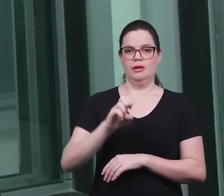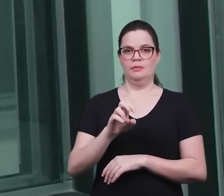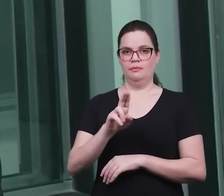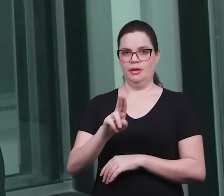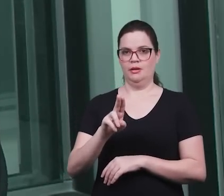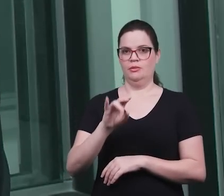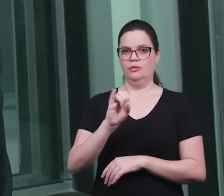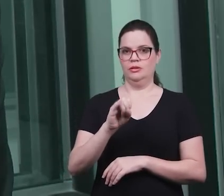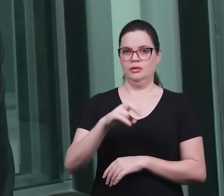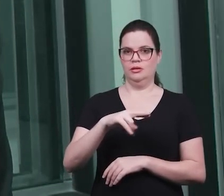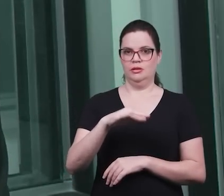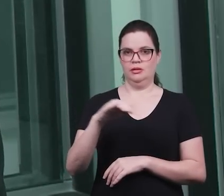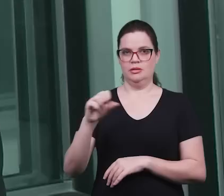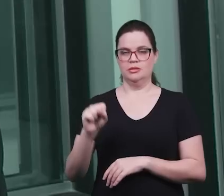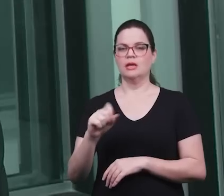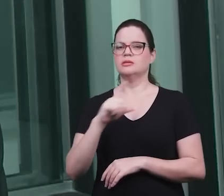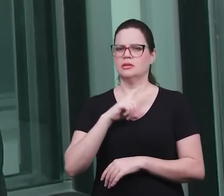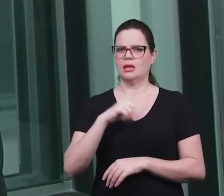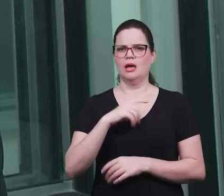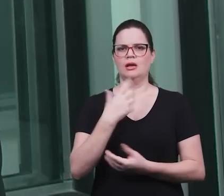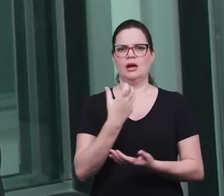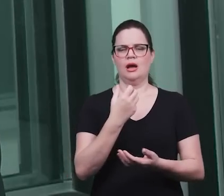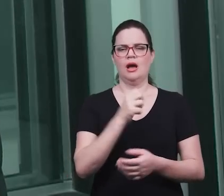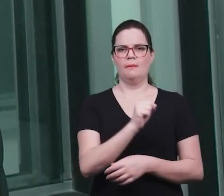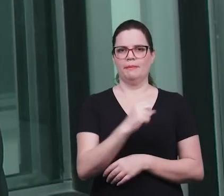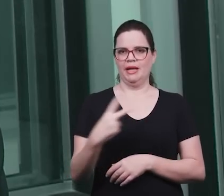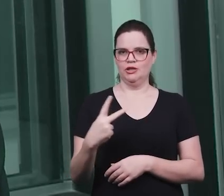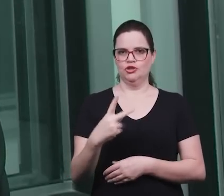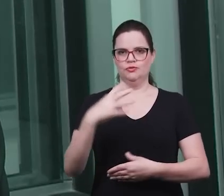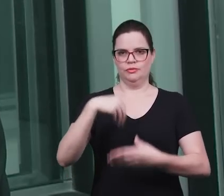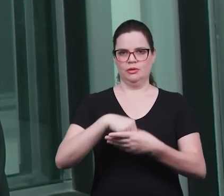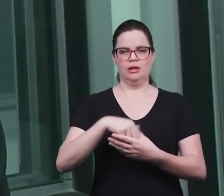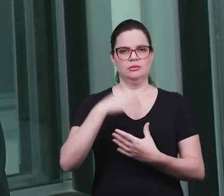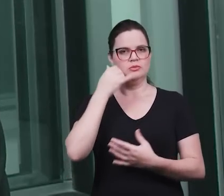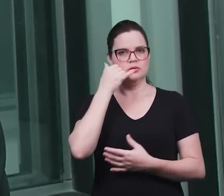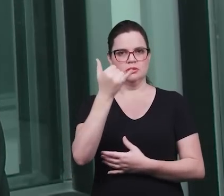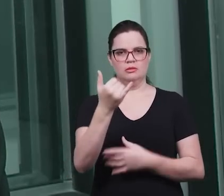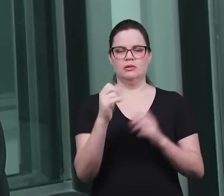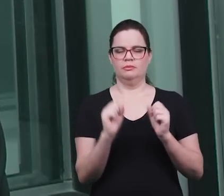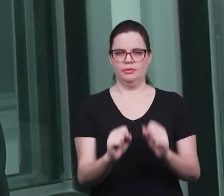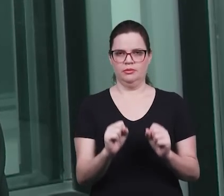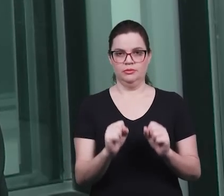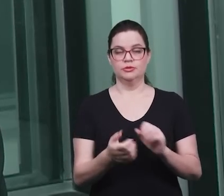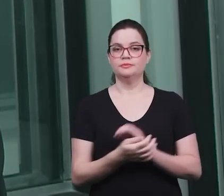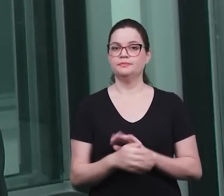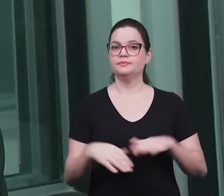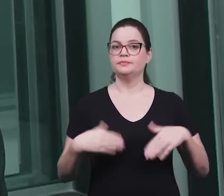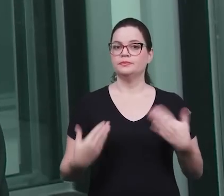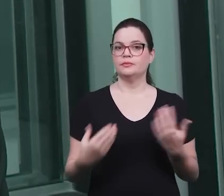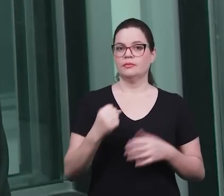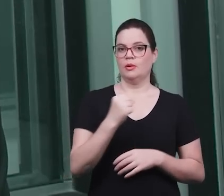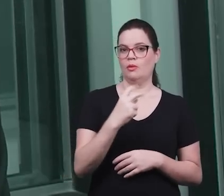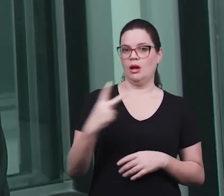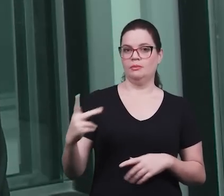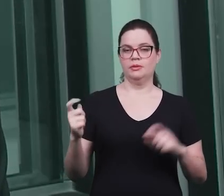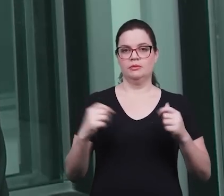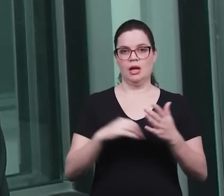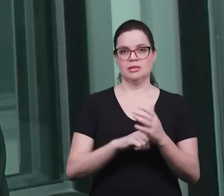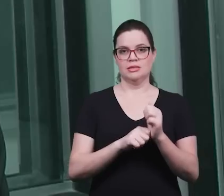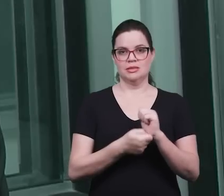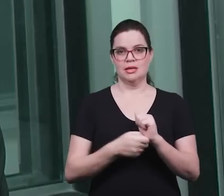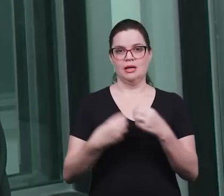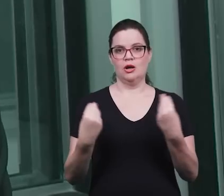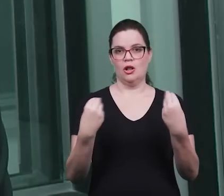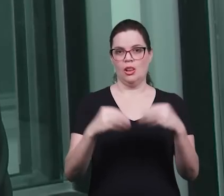aplicativo para iOS E Android. E com esse aplicativo a pessoa faz o acesso com a senha